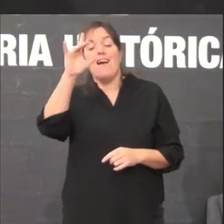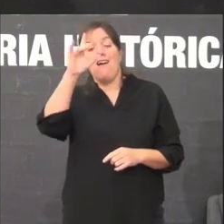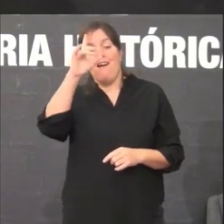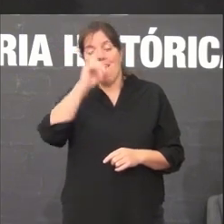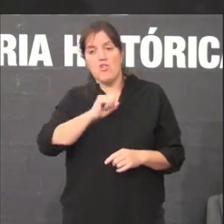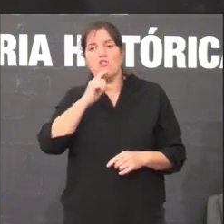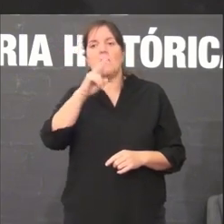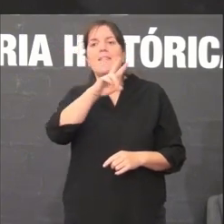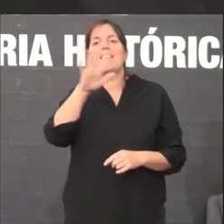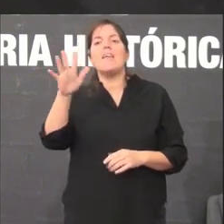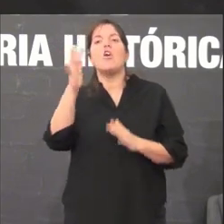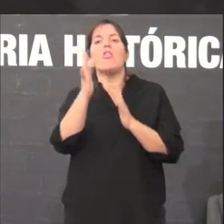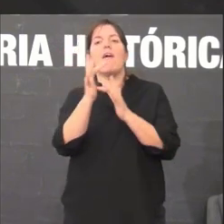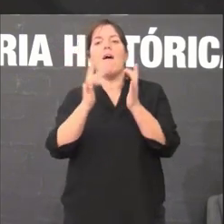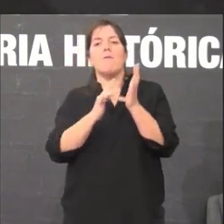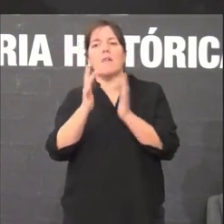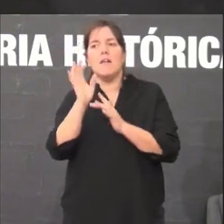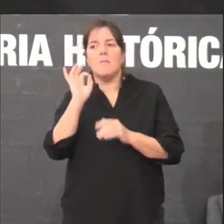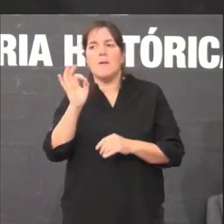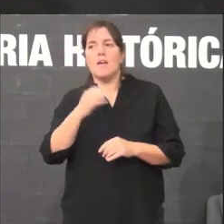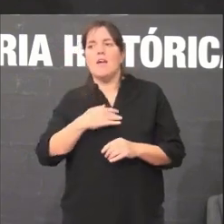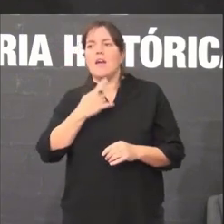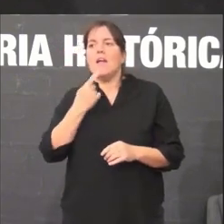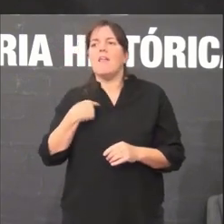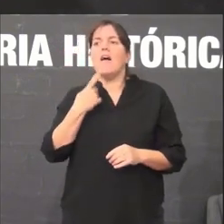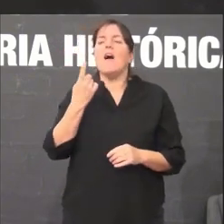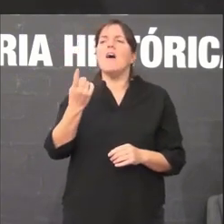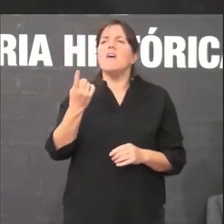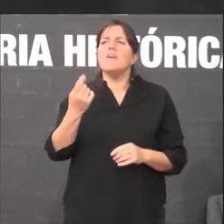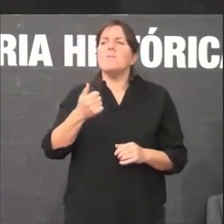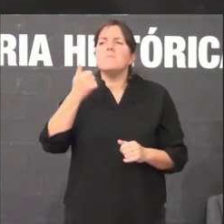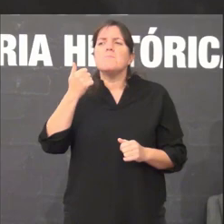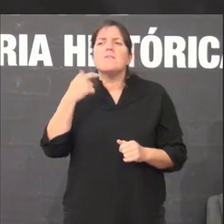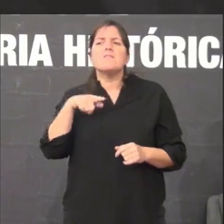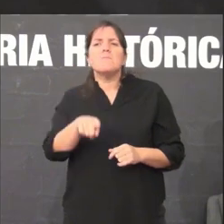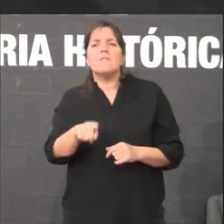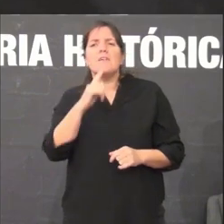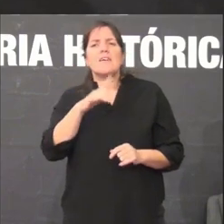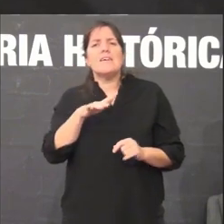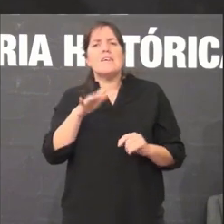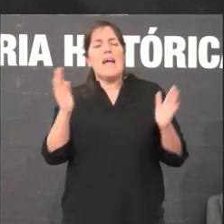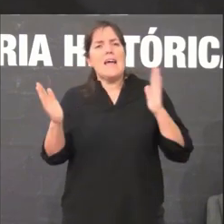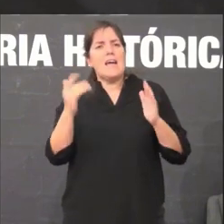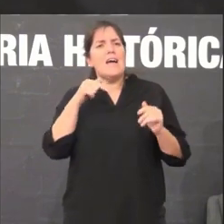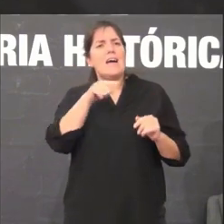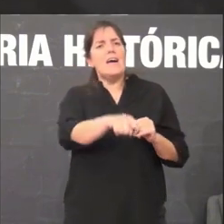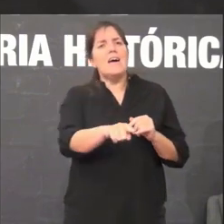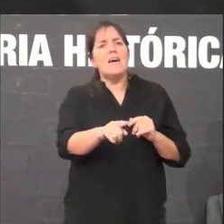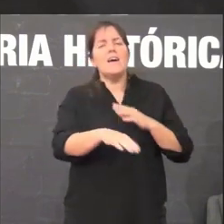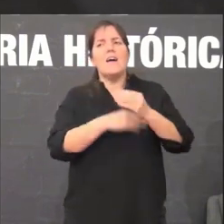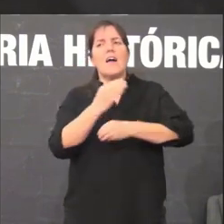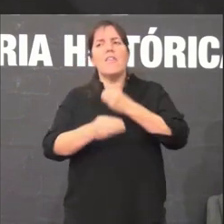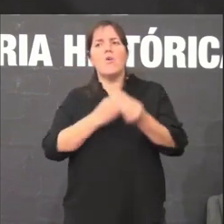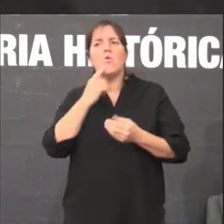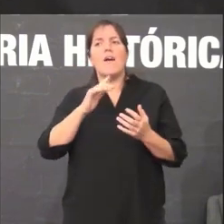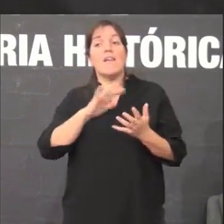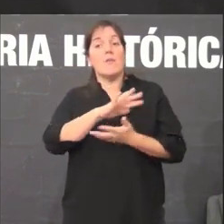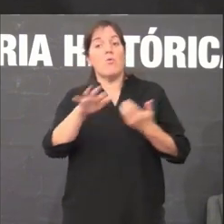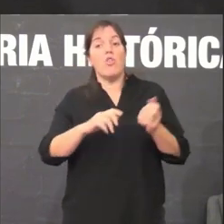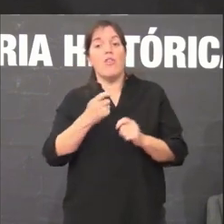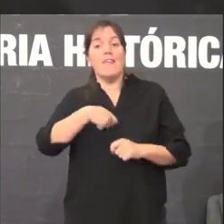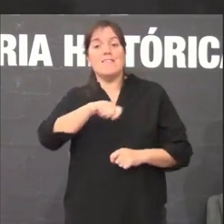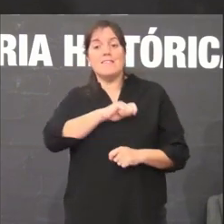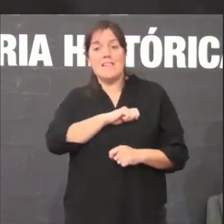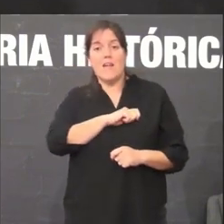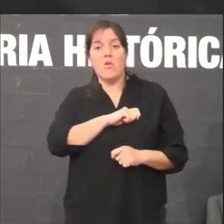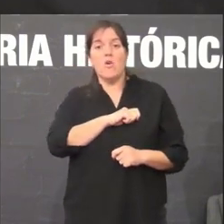Abril, não é? Que vai ocorrer em 2024, mas que se considerou que começavam este ano em março